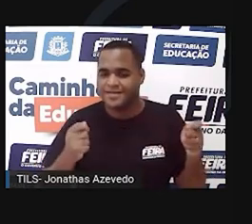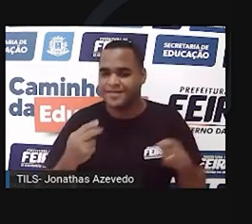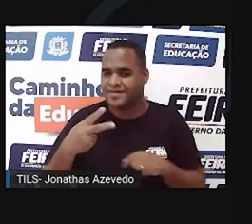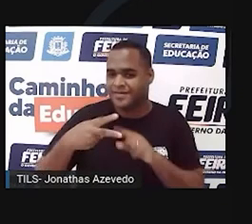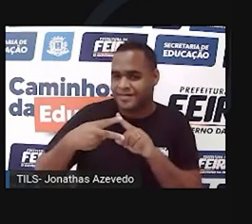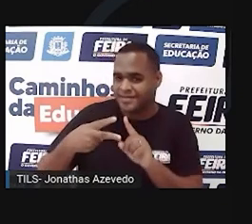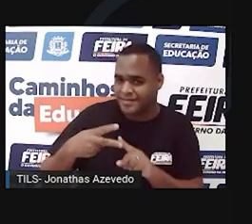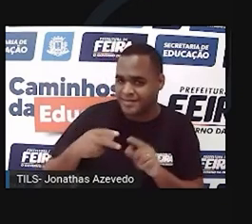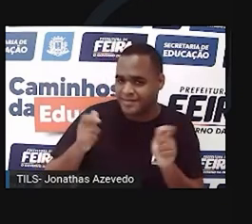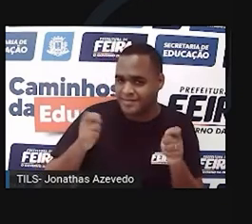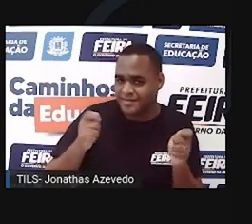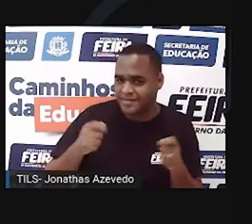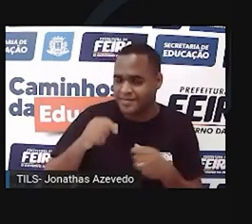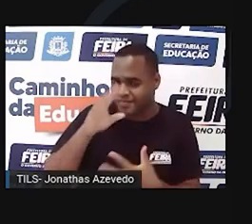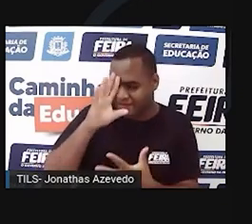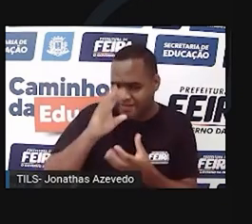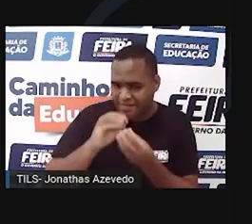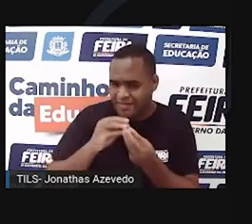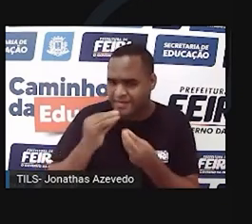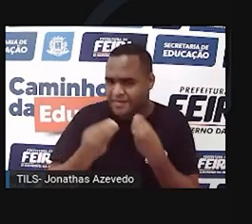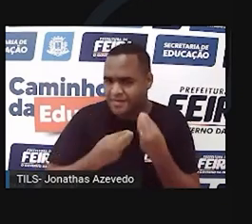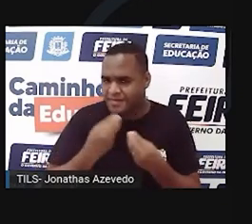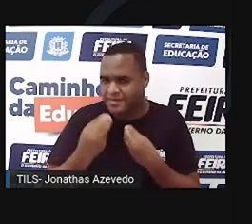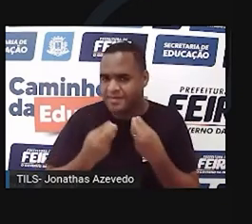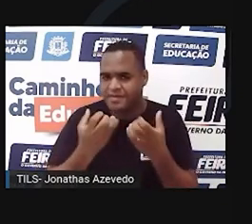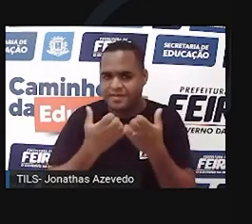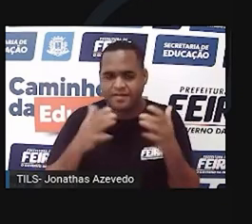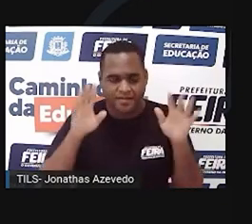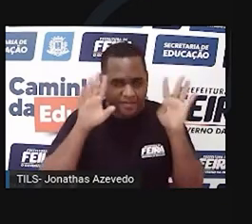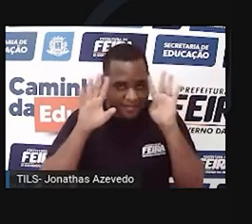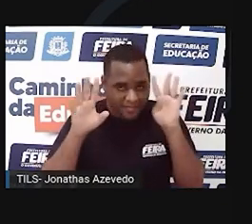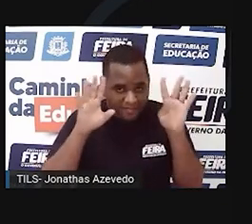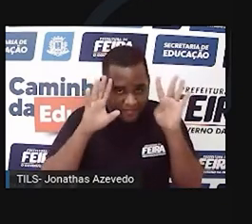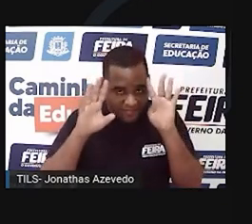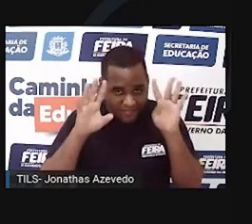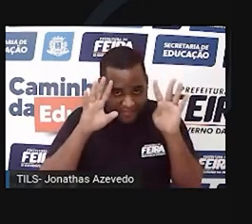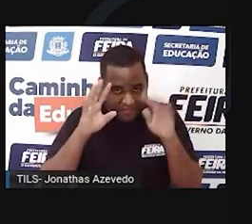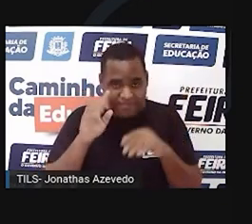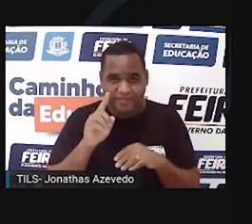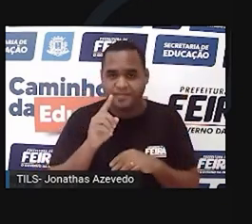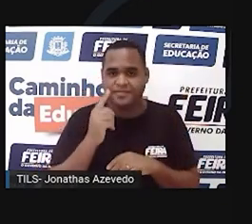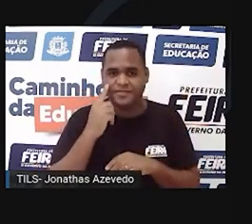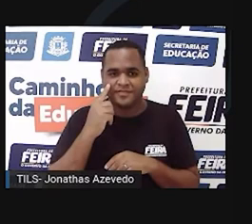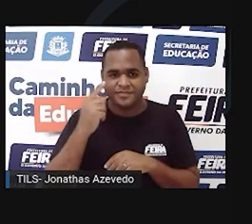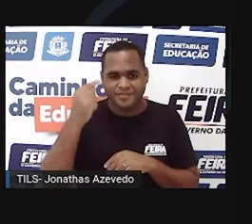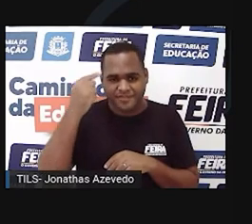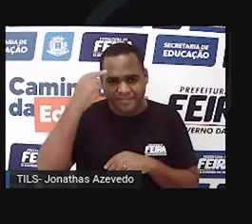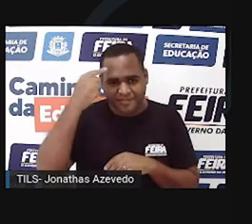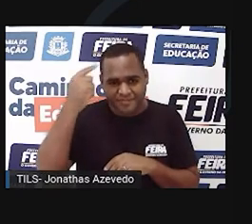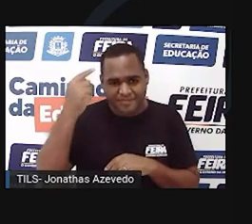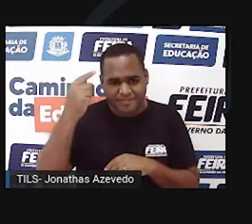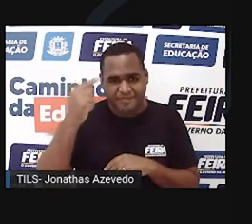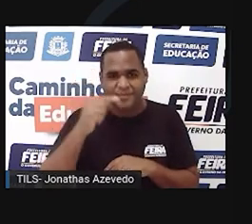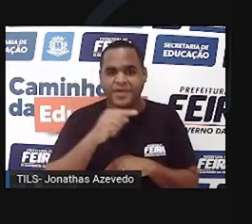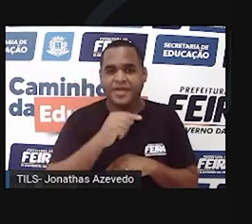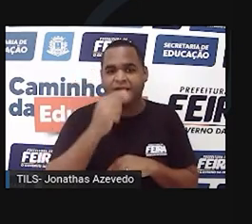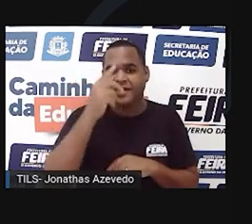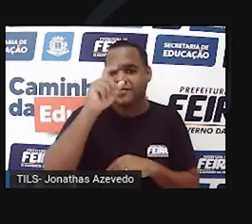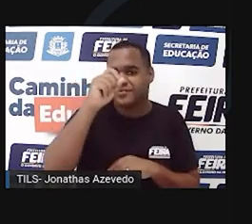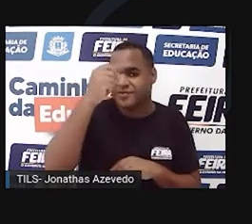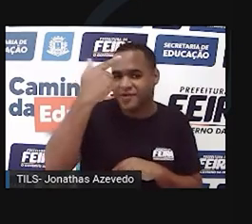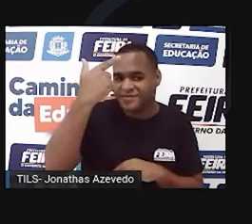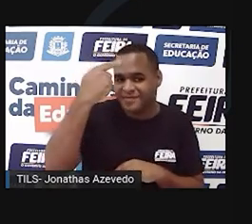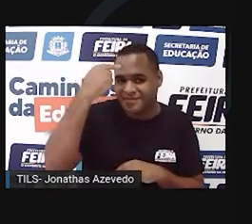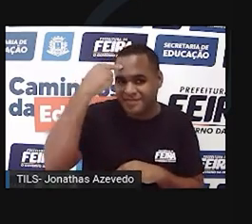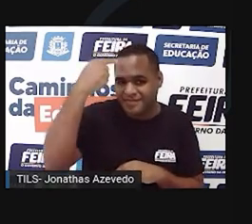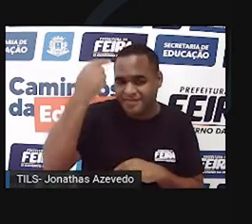para explicar isso. E vamos pensar em duas situações. O primeiro menino ele está em um